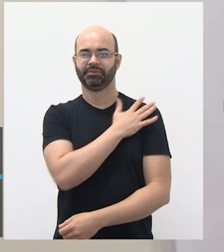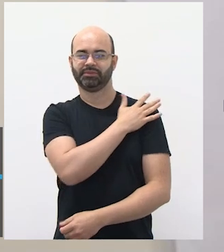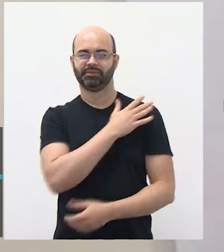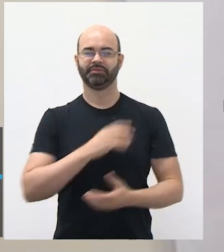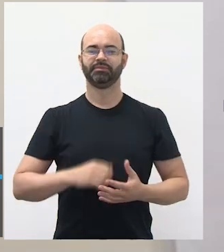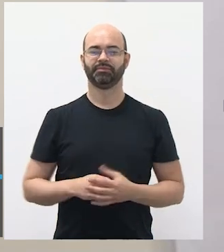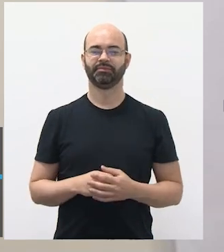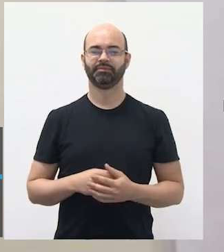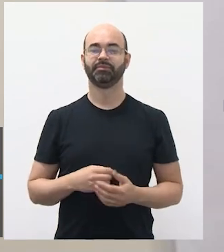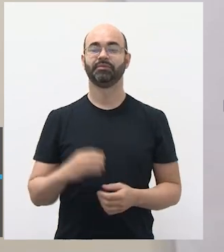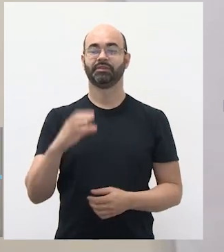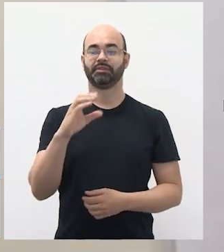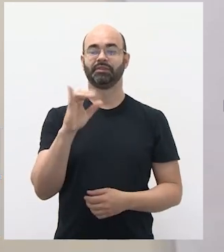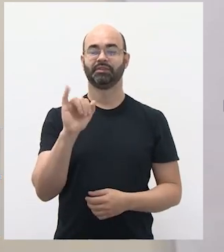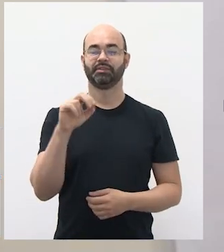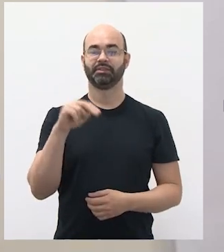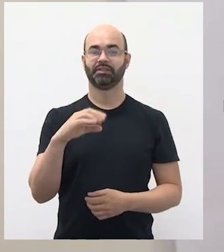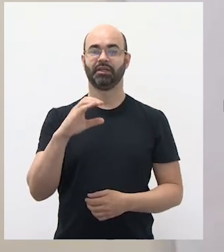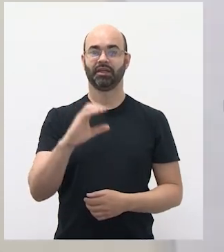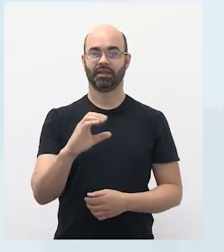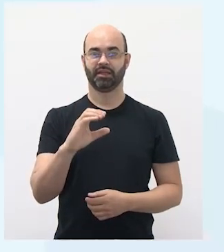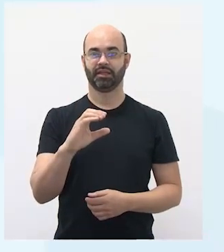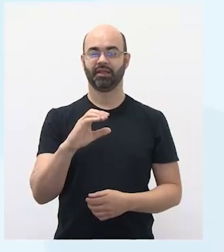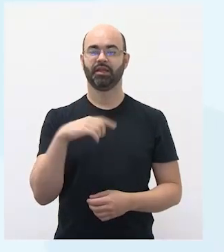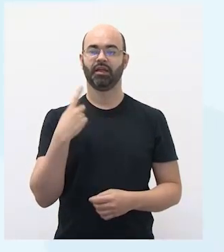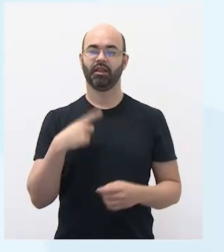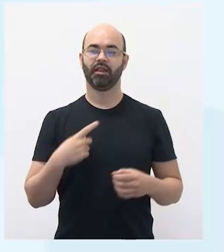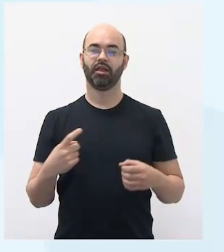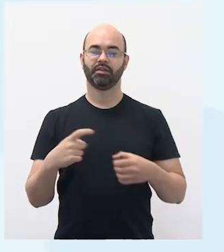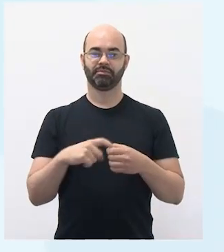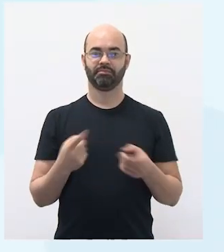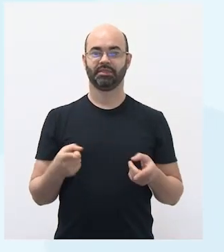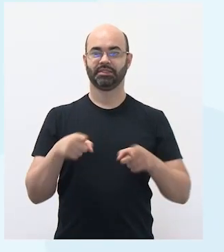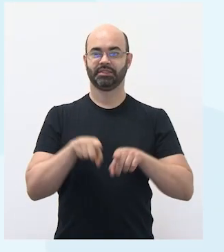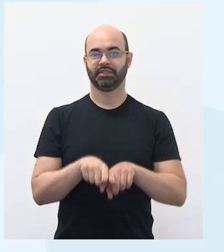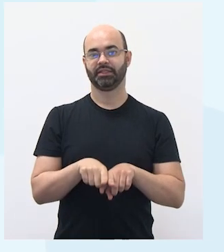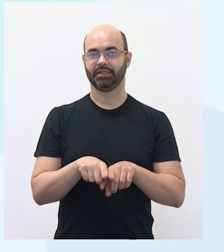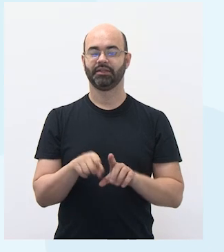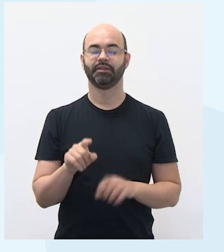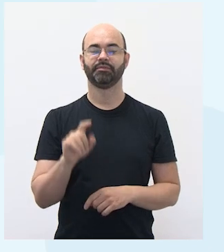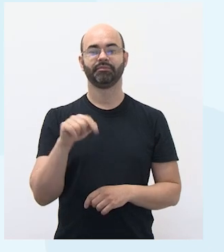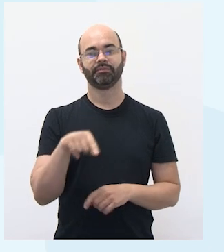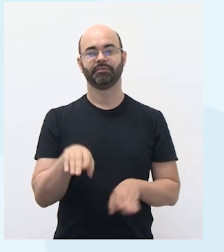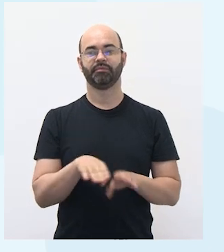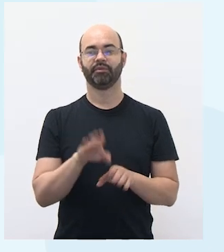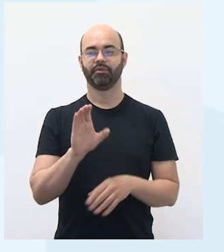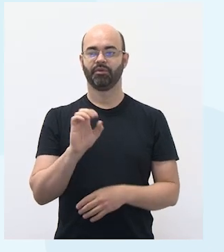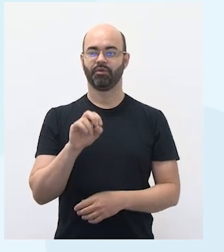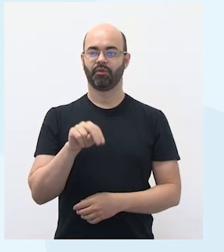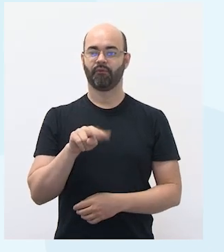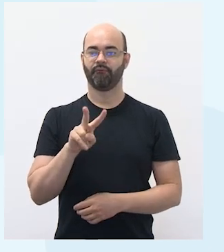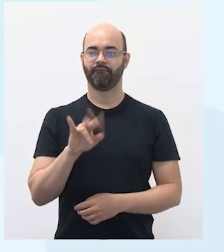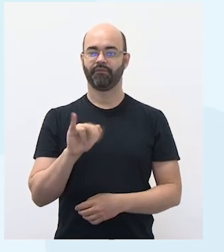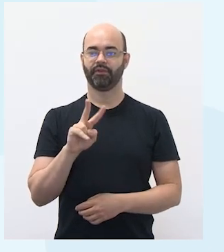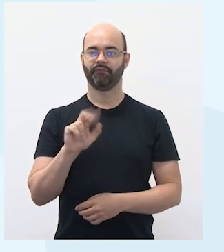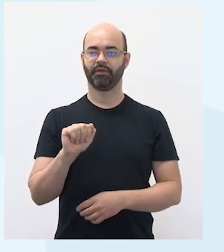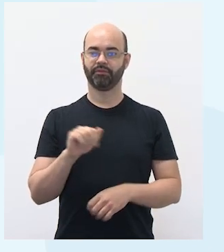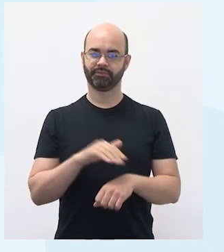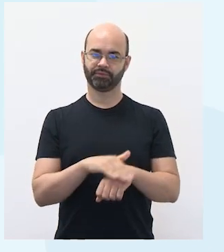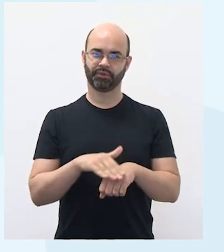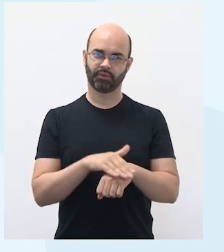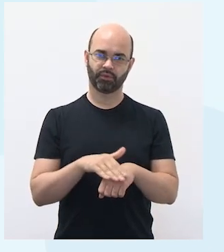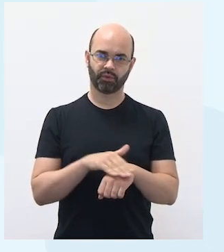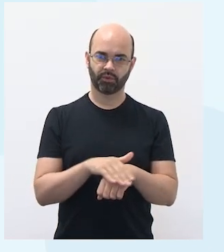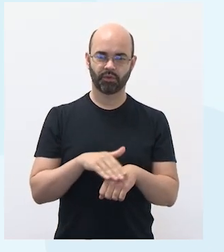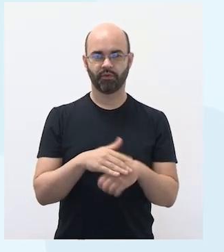que é o Centro de Inclusão, e o Conviva, nós vamos falar sobre isto, preconceito e discriminação, um tema